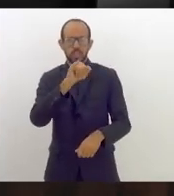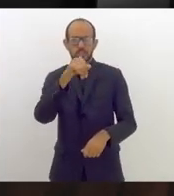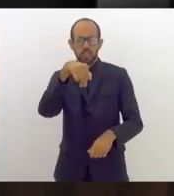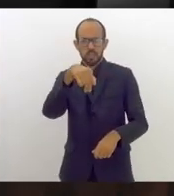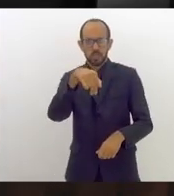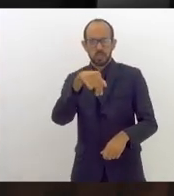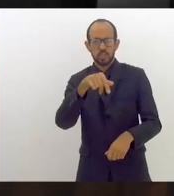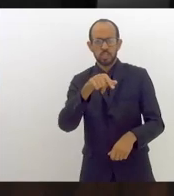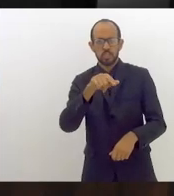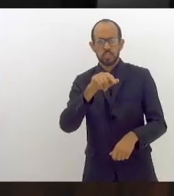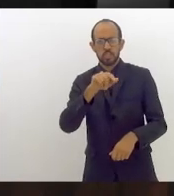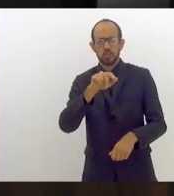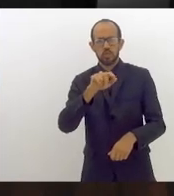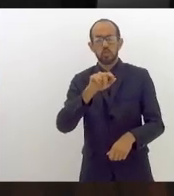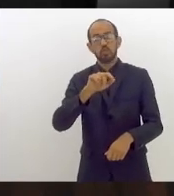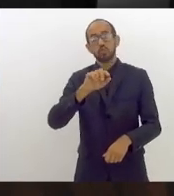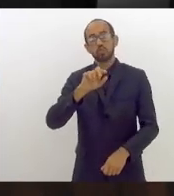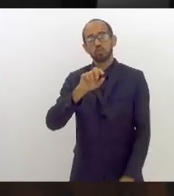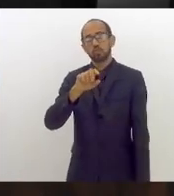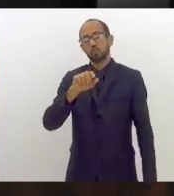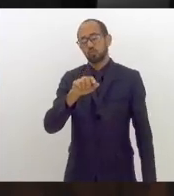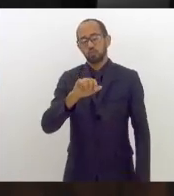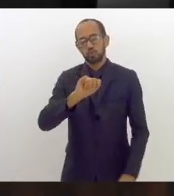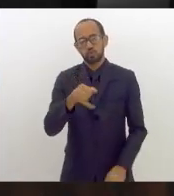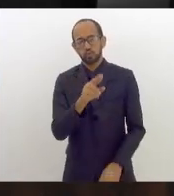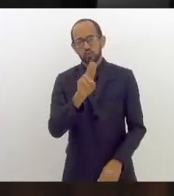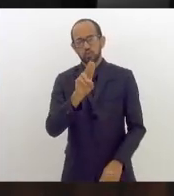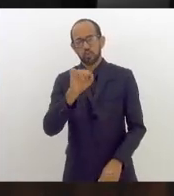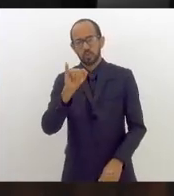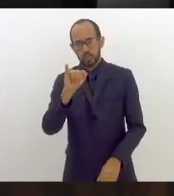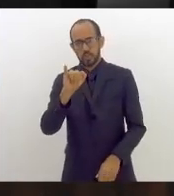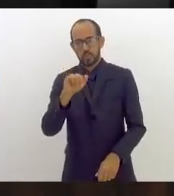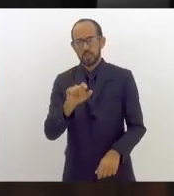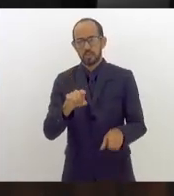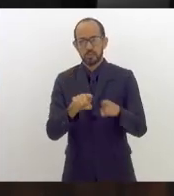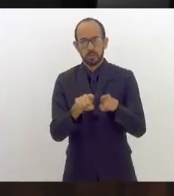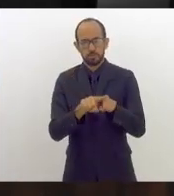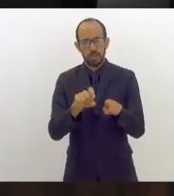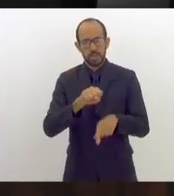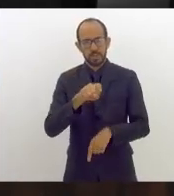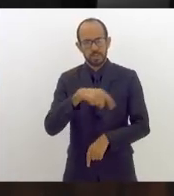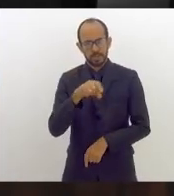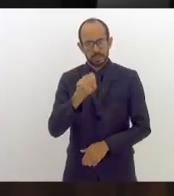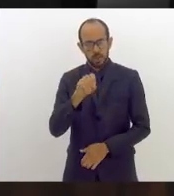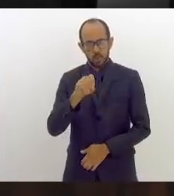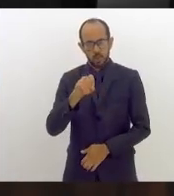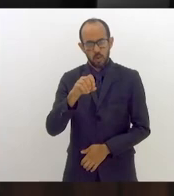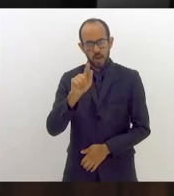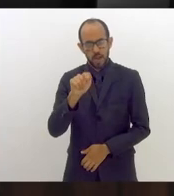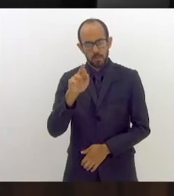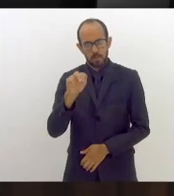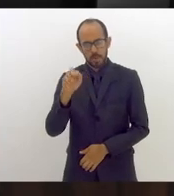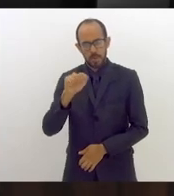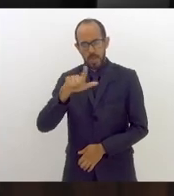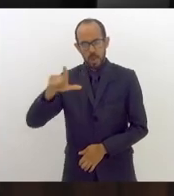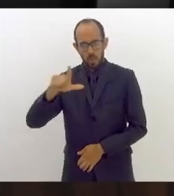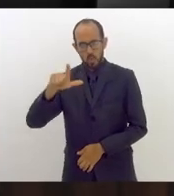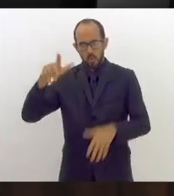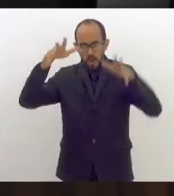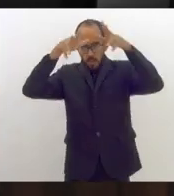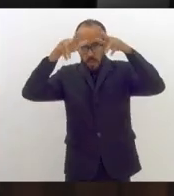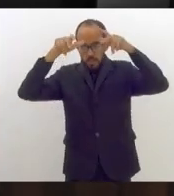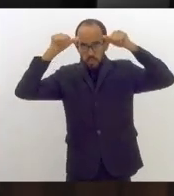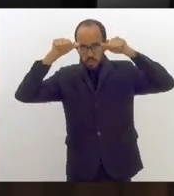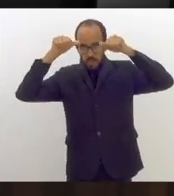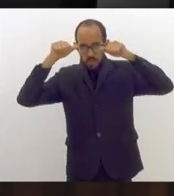Grande do Sul a segunda Brigada de Infantaria de Selva em São Gabriel da Cachoeira Amazonas e a sexta